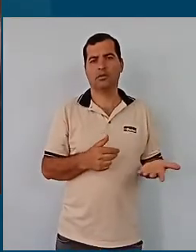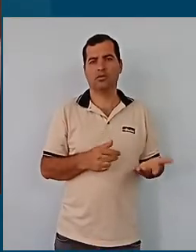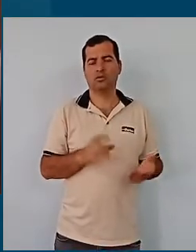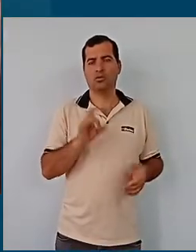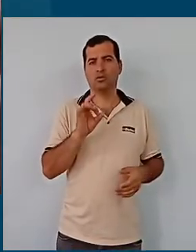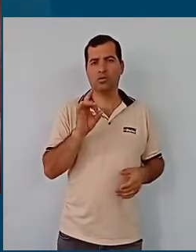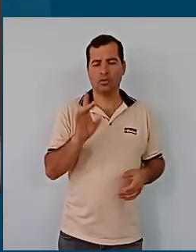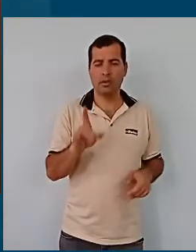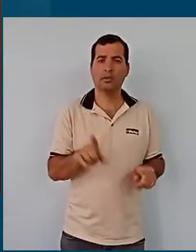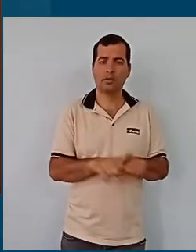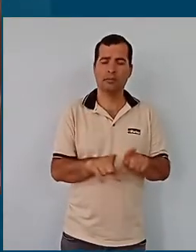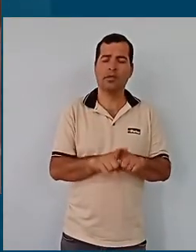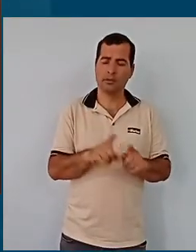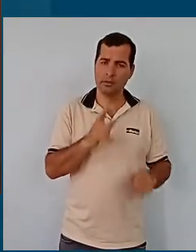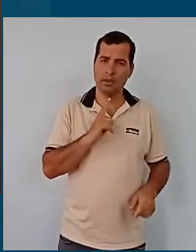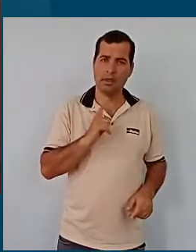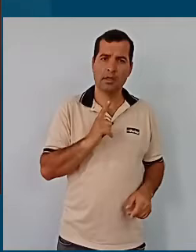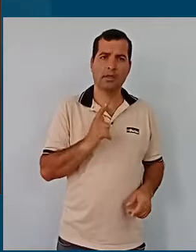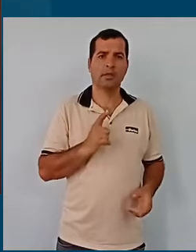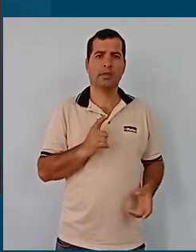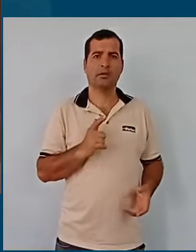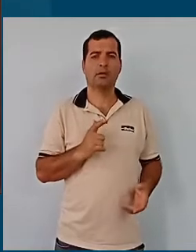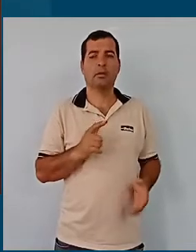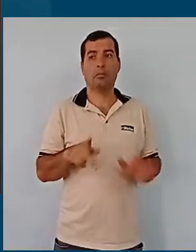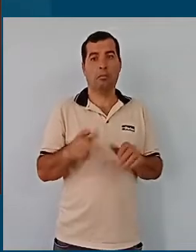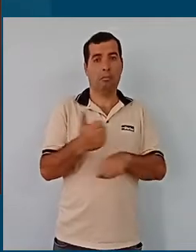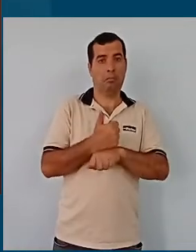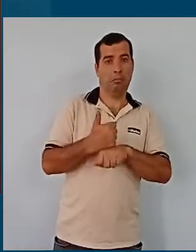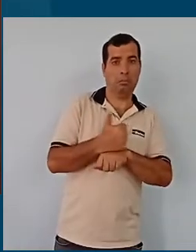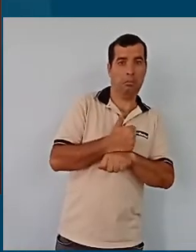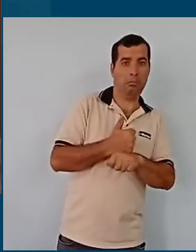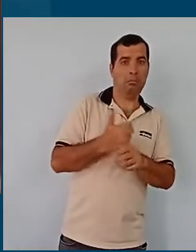elaborado dos artistas, dos